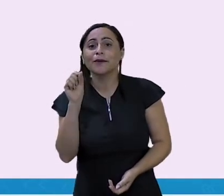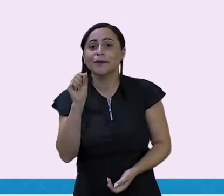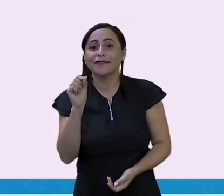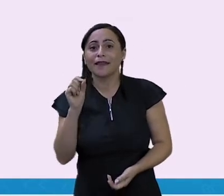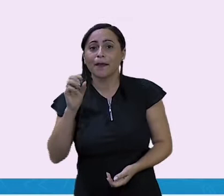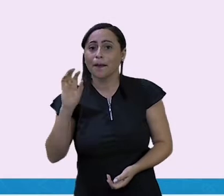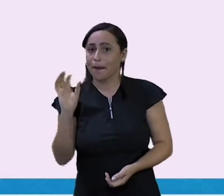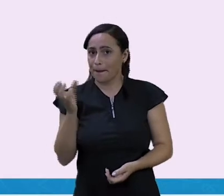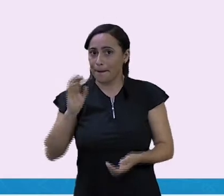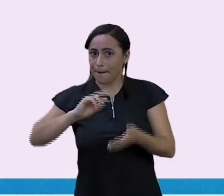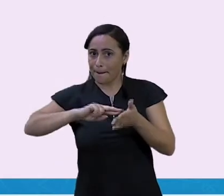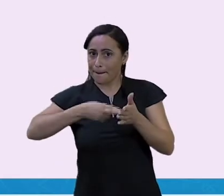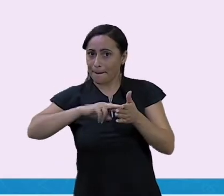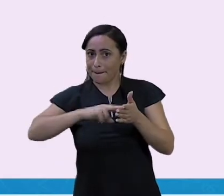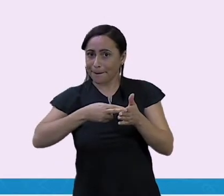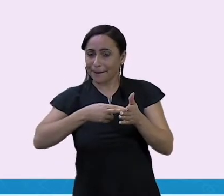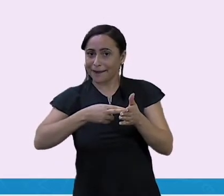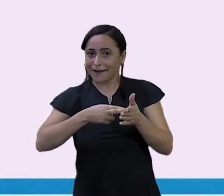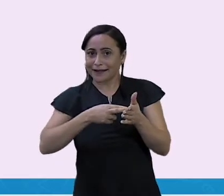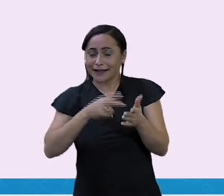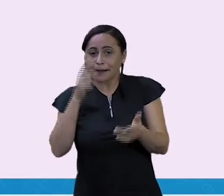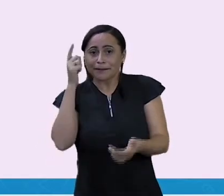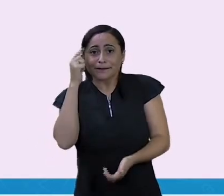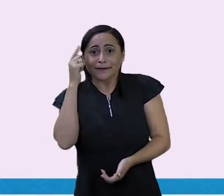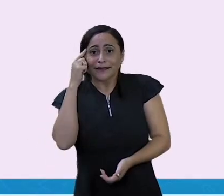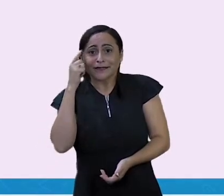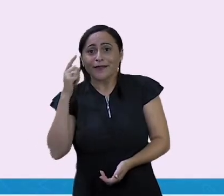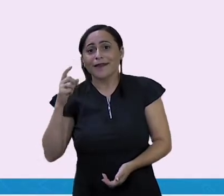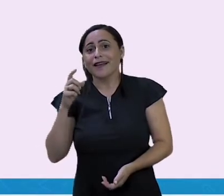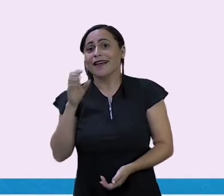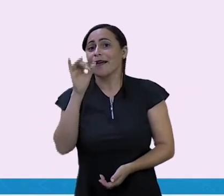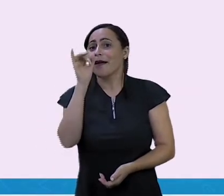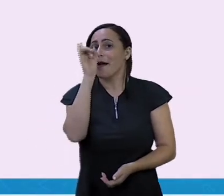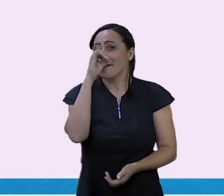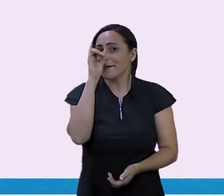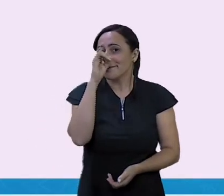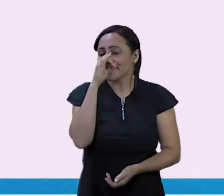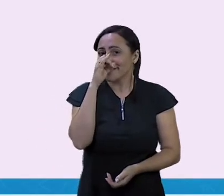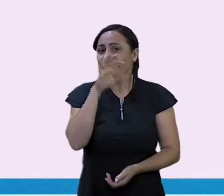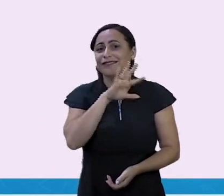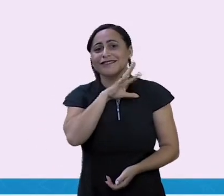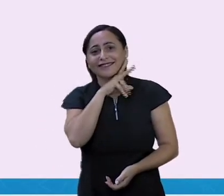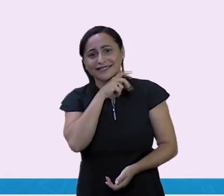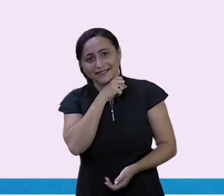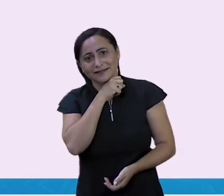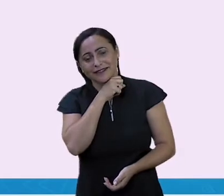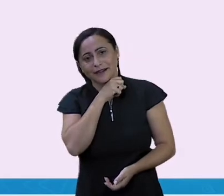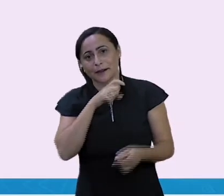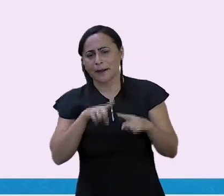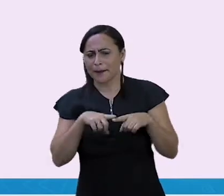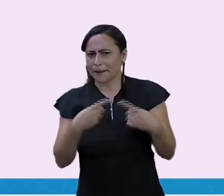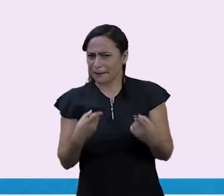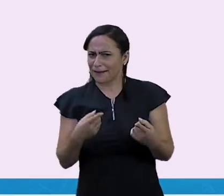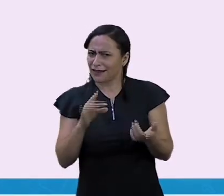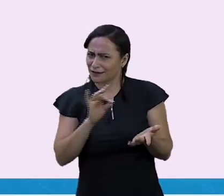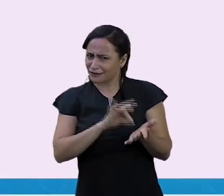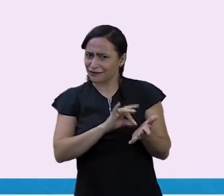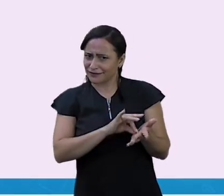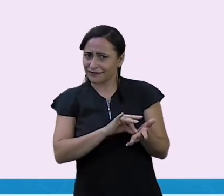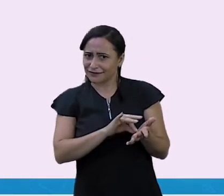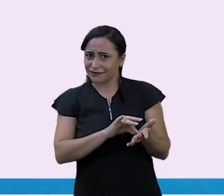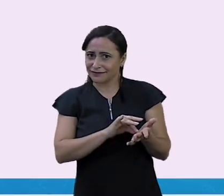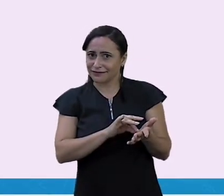estava falando era a porquinha deles, o bichinho, que ficava lá no quintal. Mas será que é isso